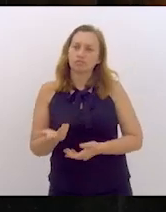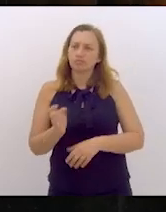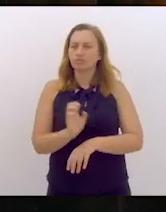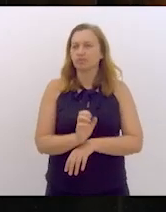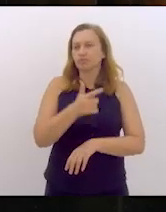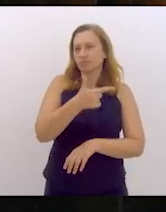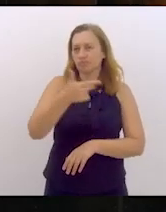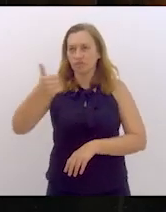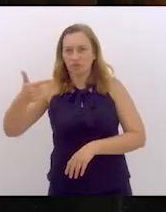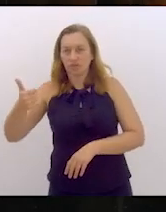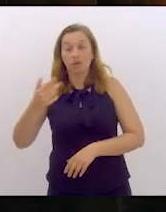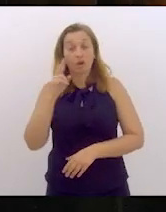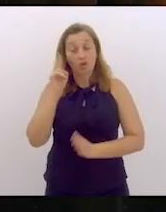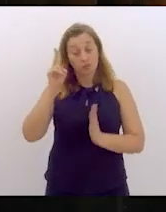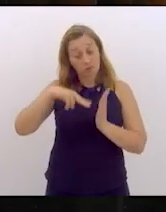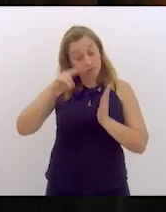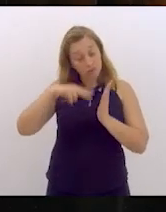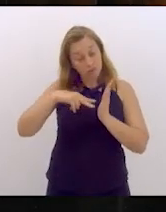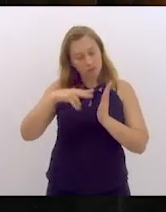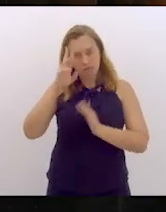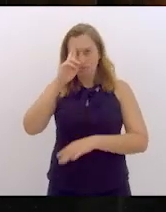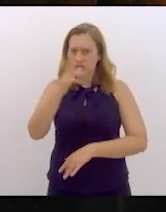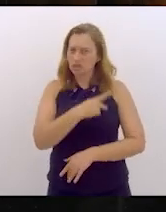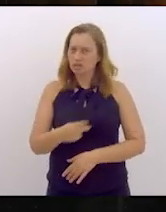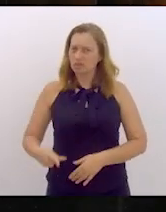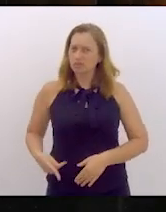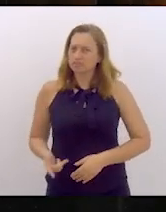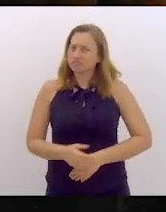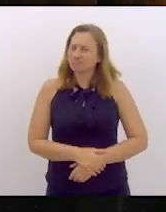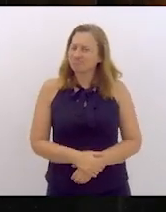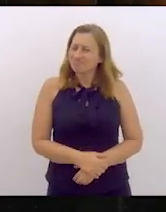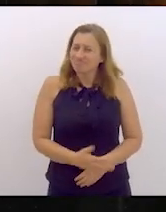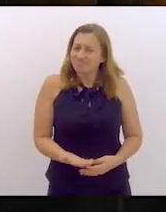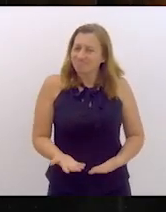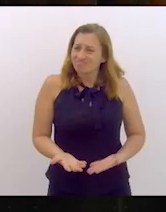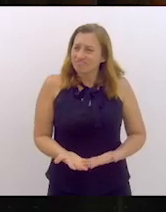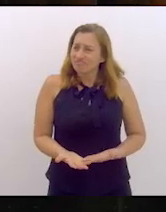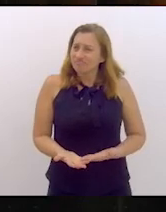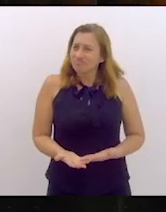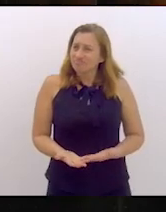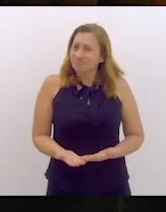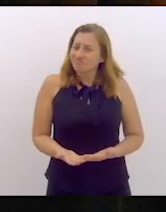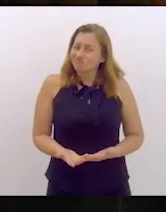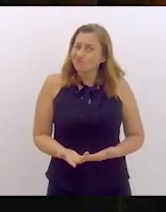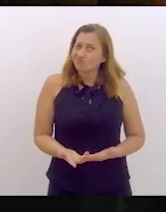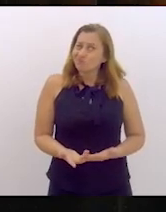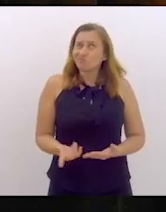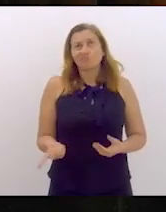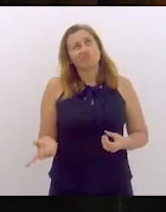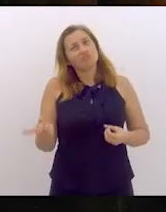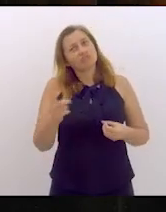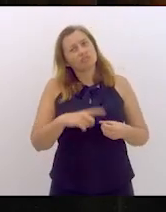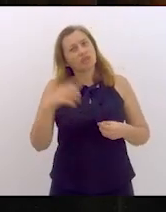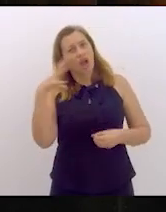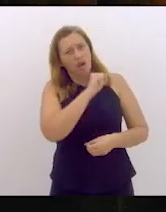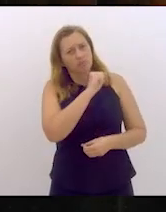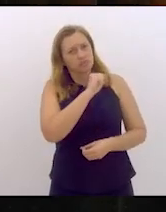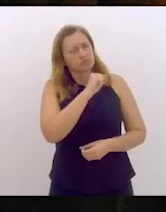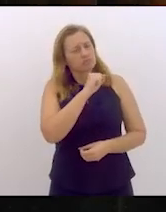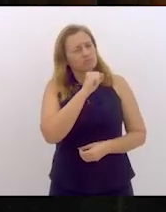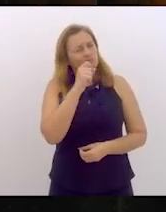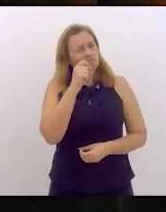e eu li isso senhor presidente o e voltei rapidamente